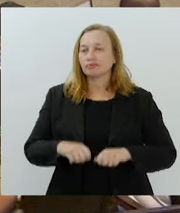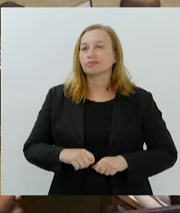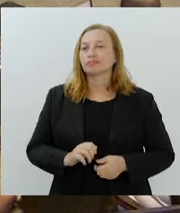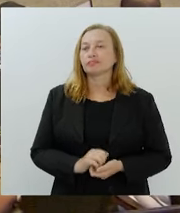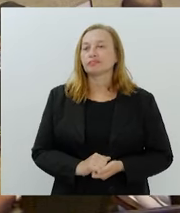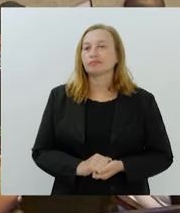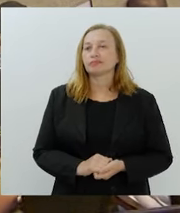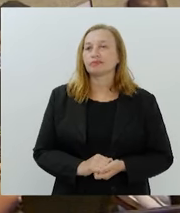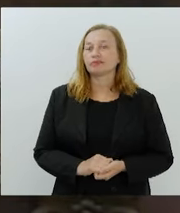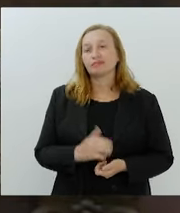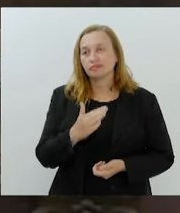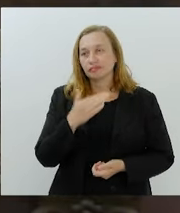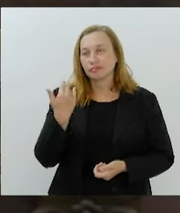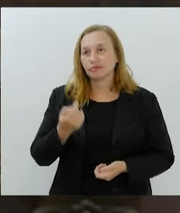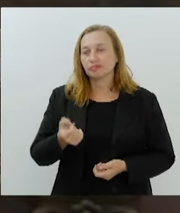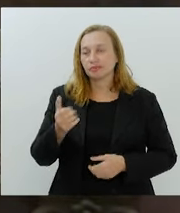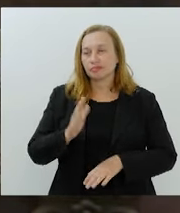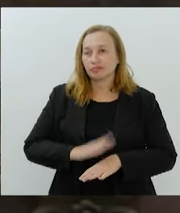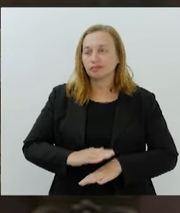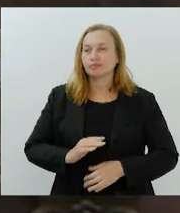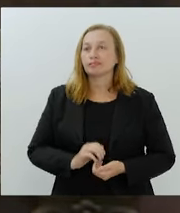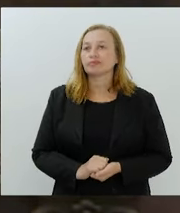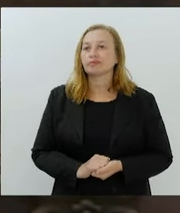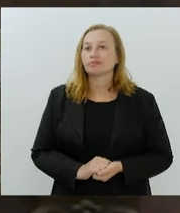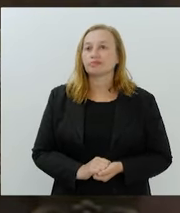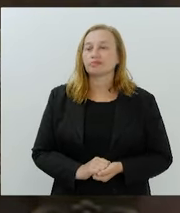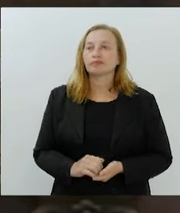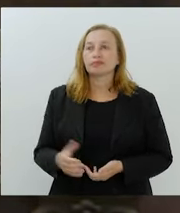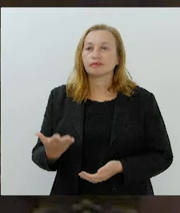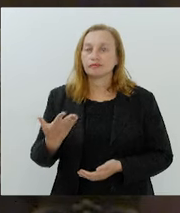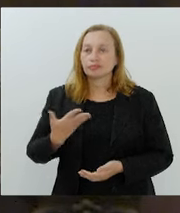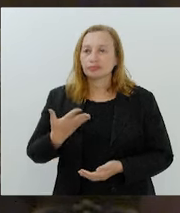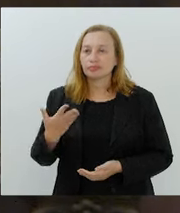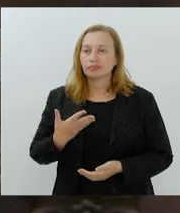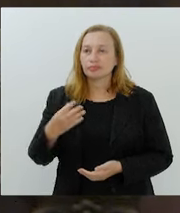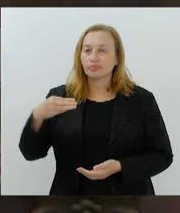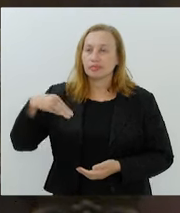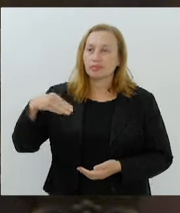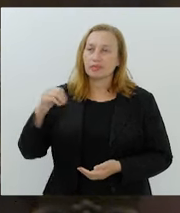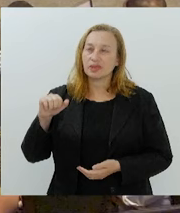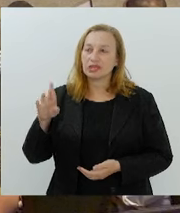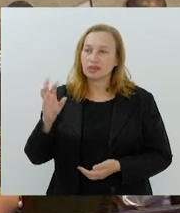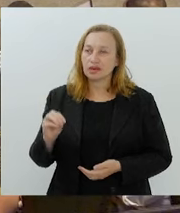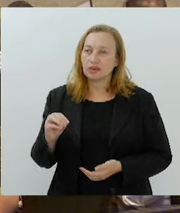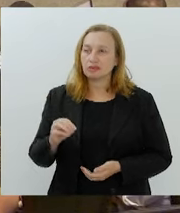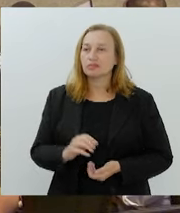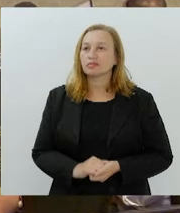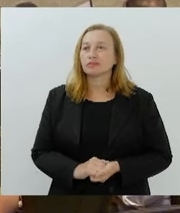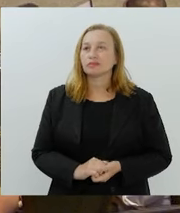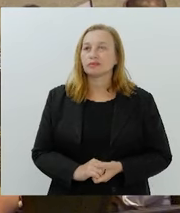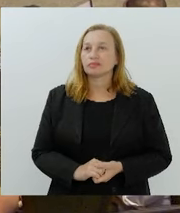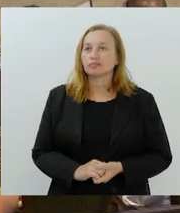nos deixou há pouco tempo. Ouçamos nosso amigo Marcelo Mota.